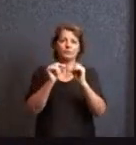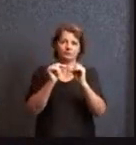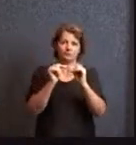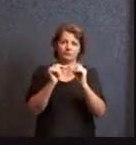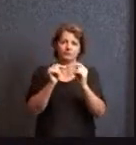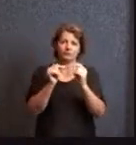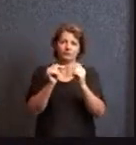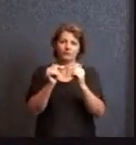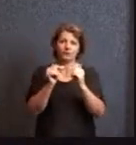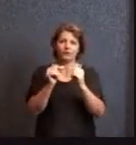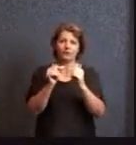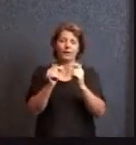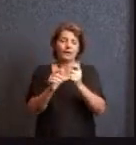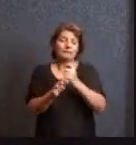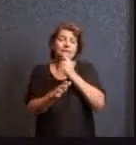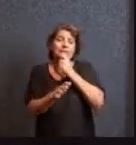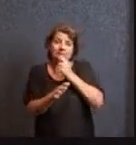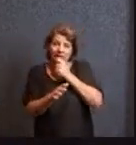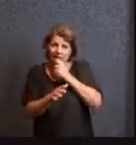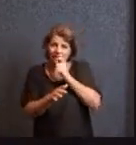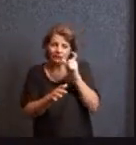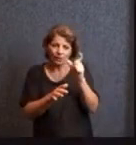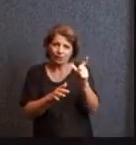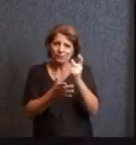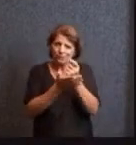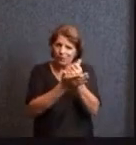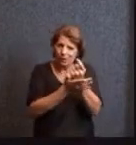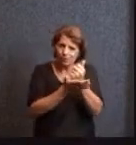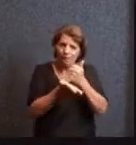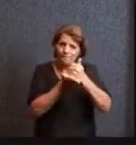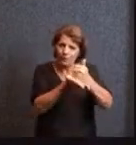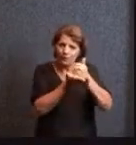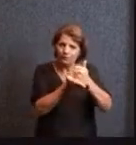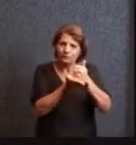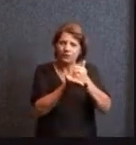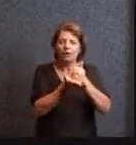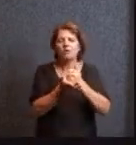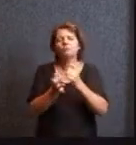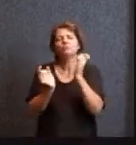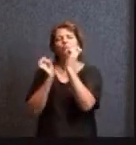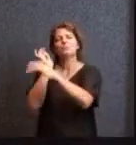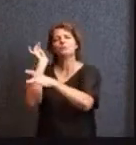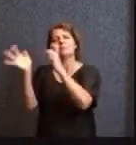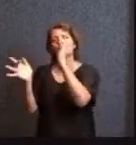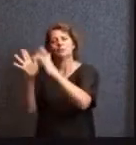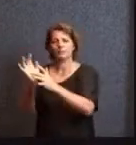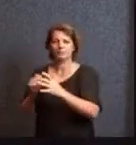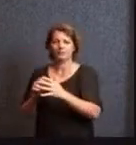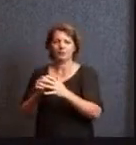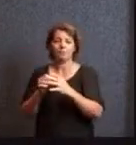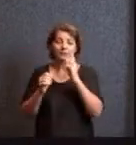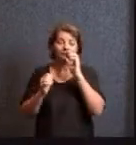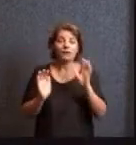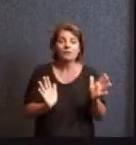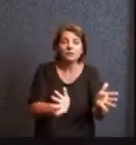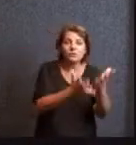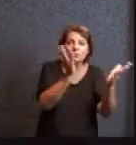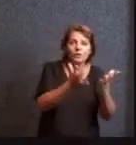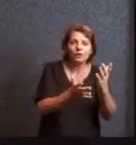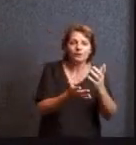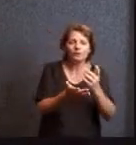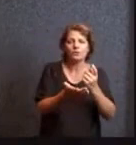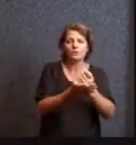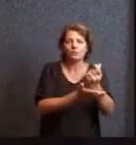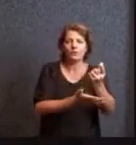Vale Transporte, sem o transporte. A existência do transporte vai viabilizar que ele participe. Agora, essa é opcional.